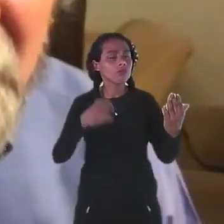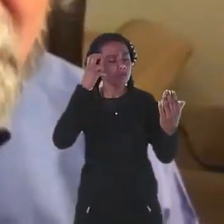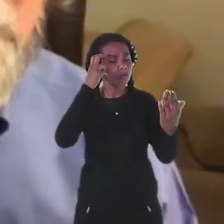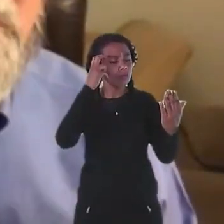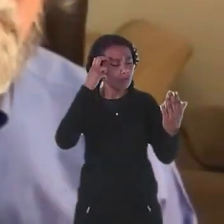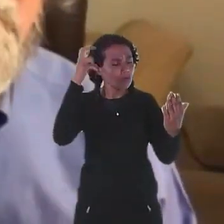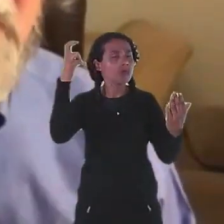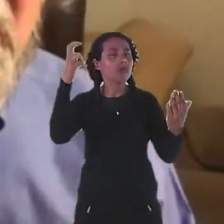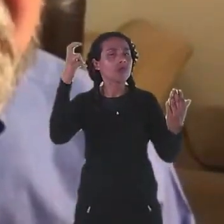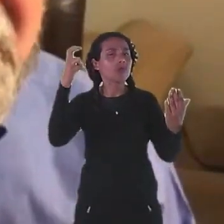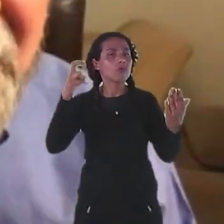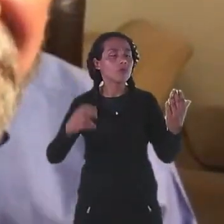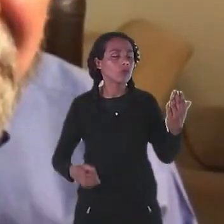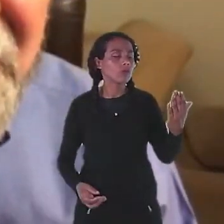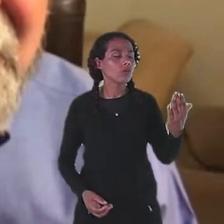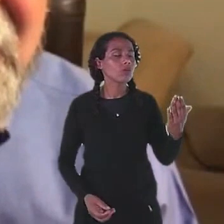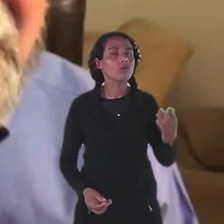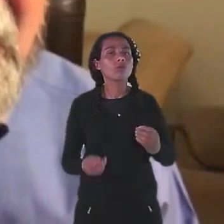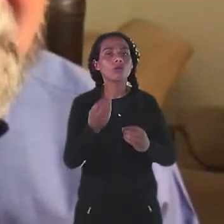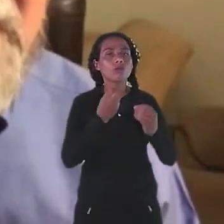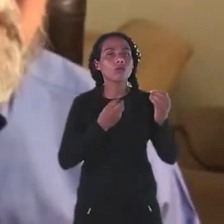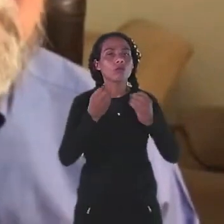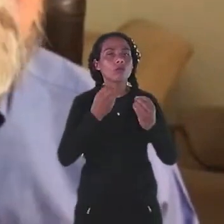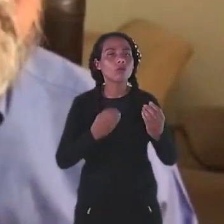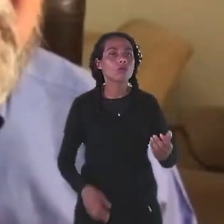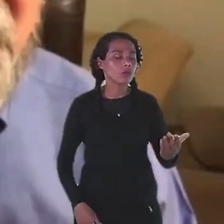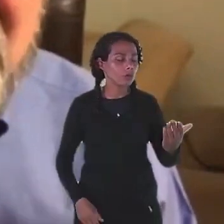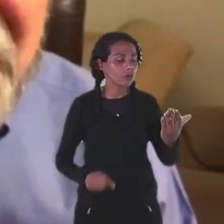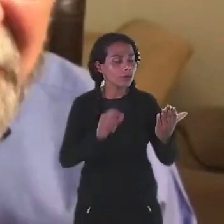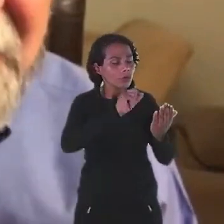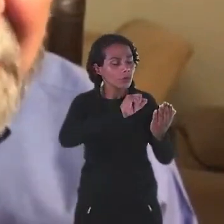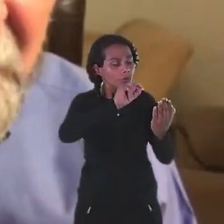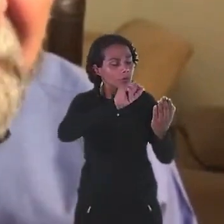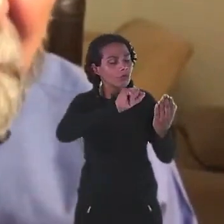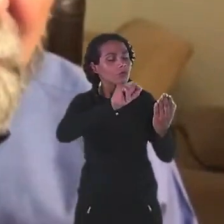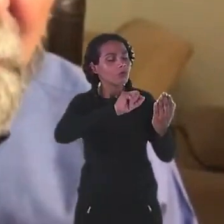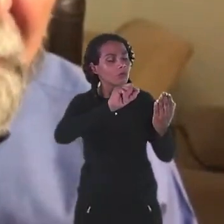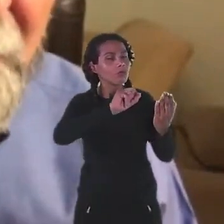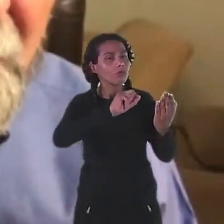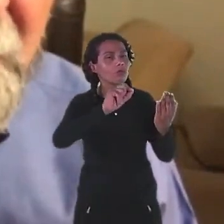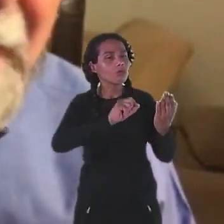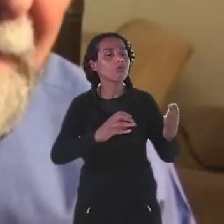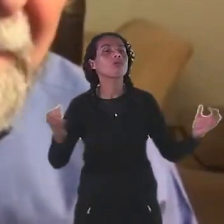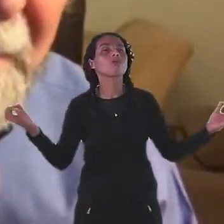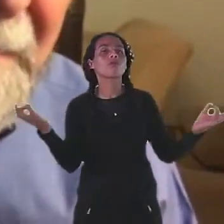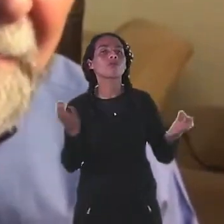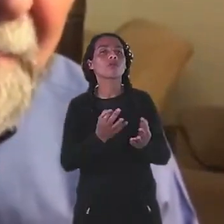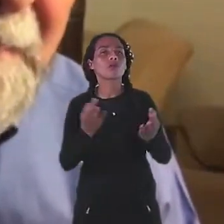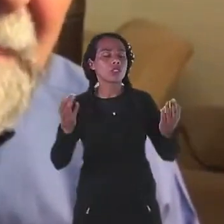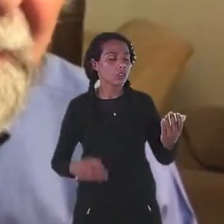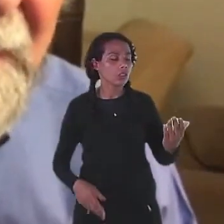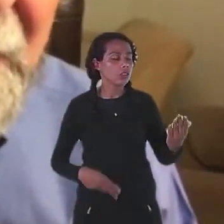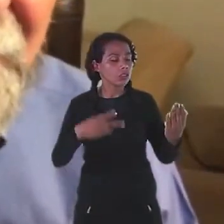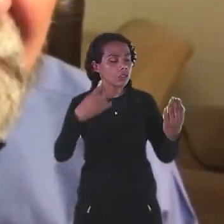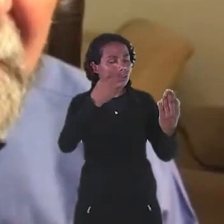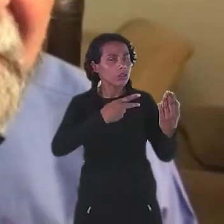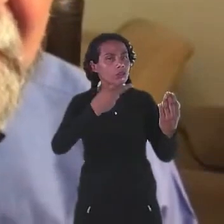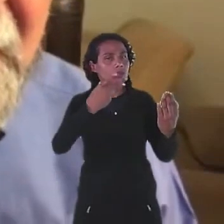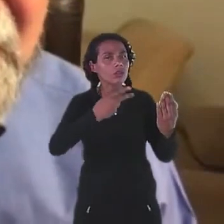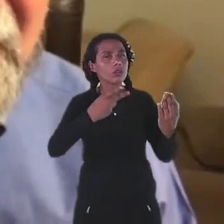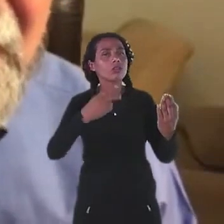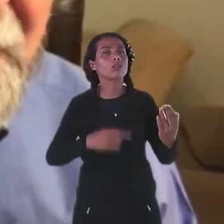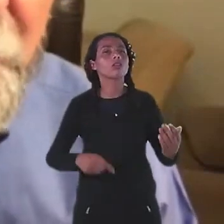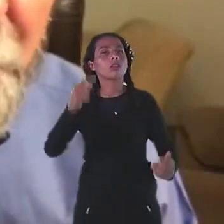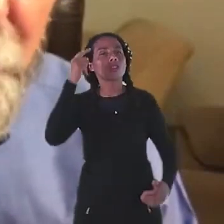que tinha morrido décadas atrás, mas que pensava exatamente como eu na área dele, né, ao